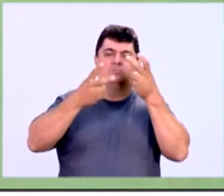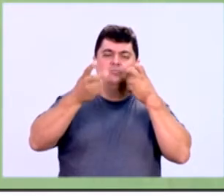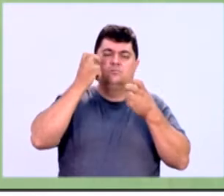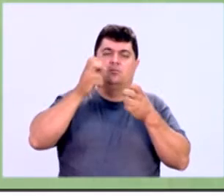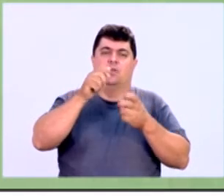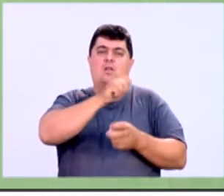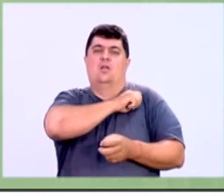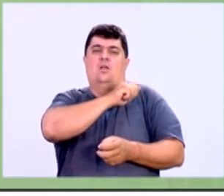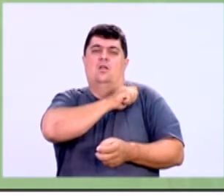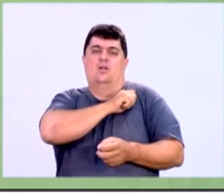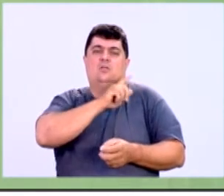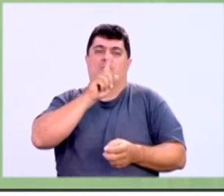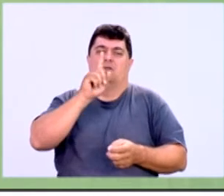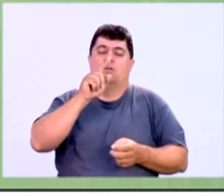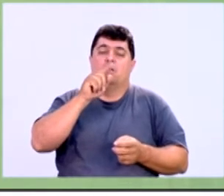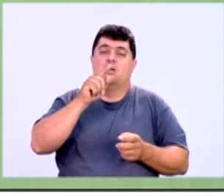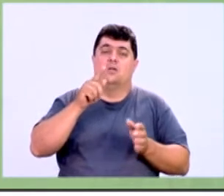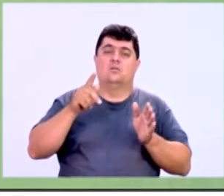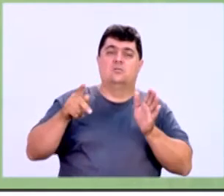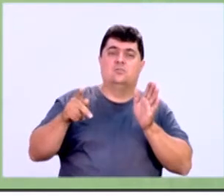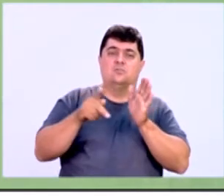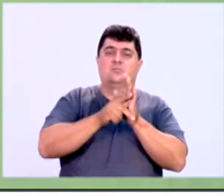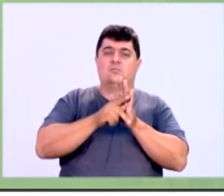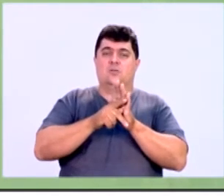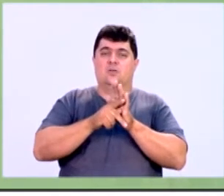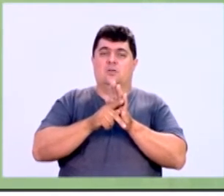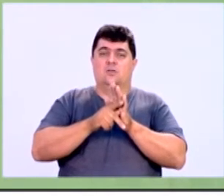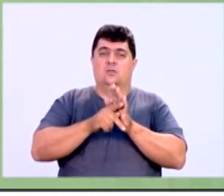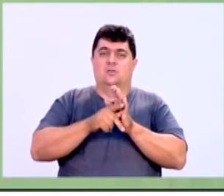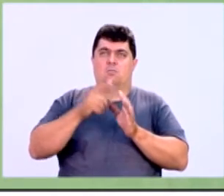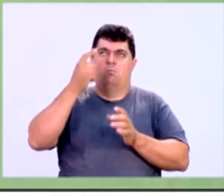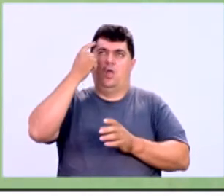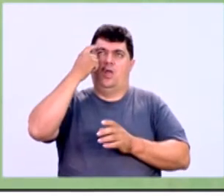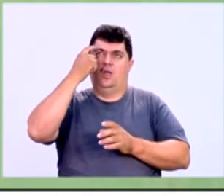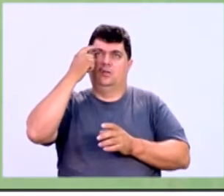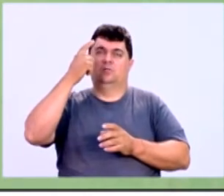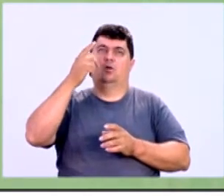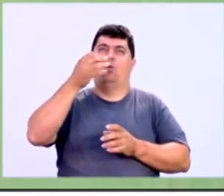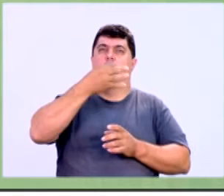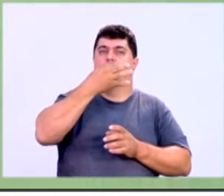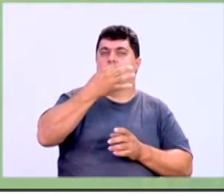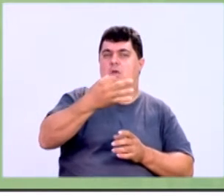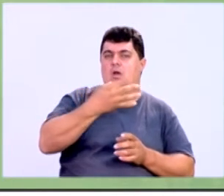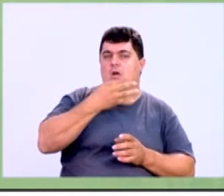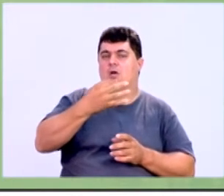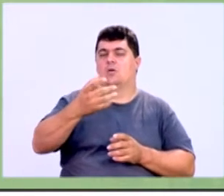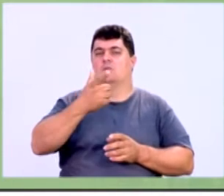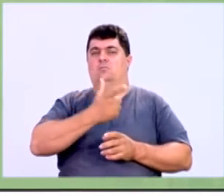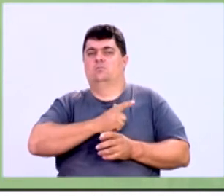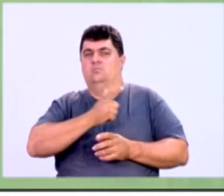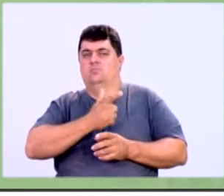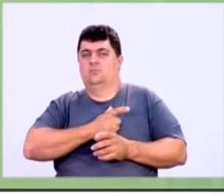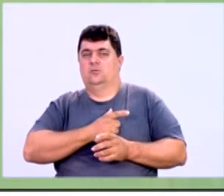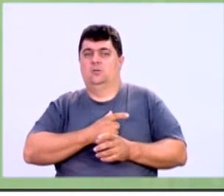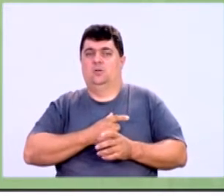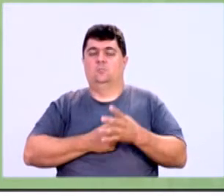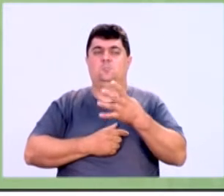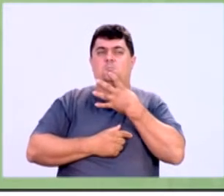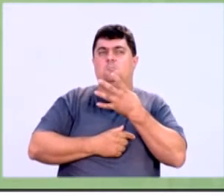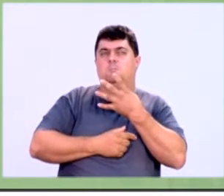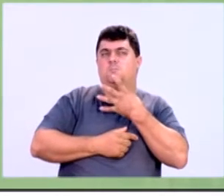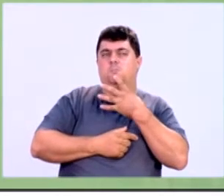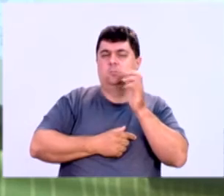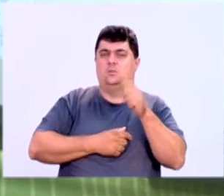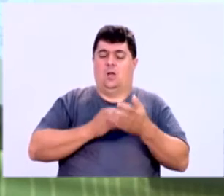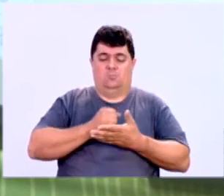seu aluno é um sujeito ativo e reflexivo, ou seja, que aquele aluno ele tem muito a